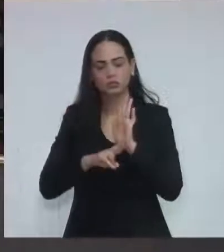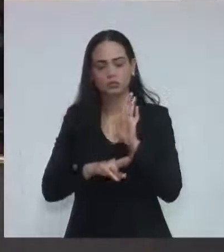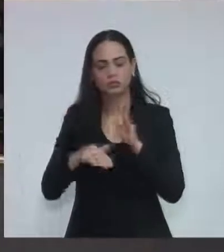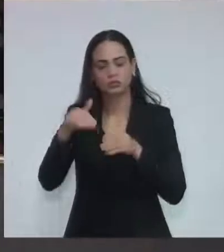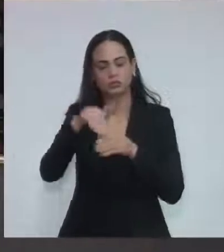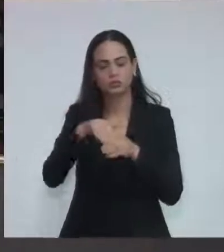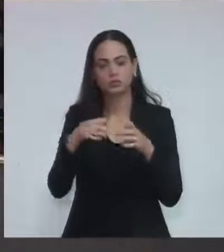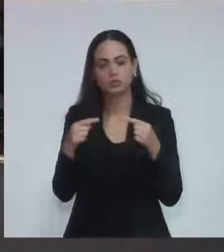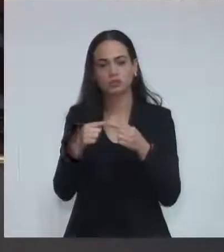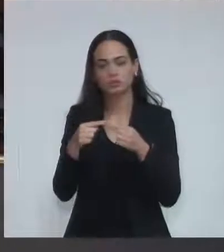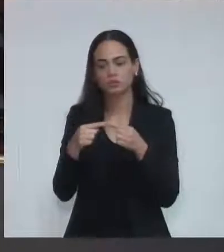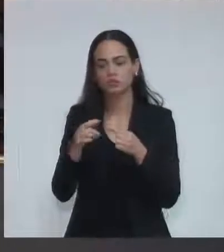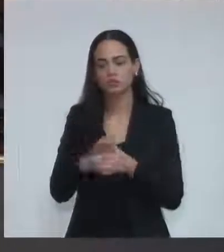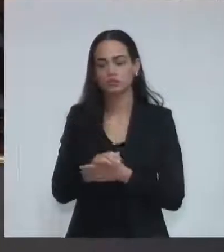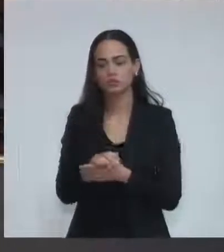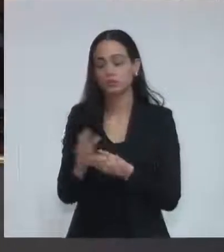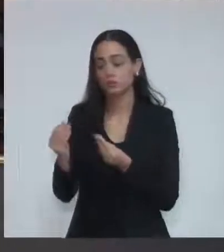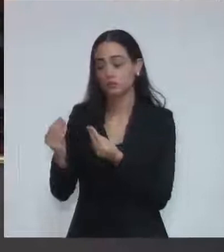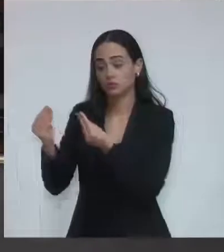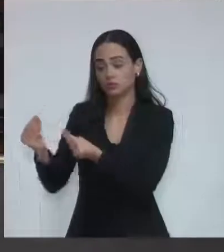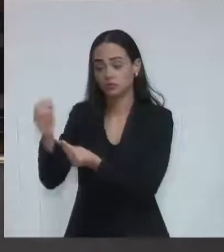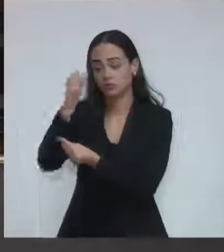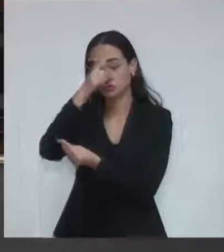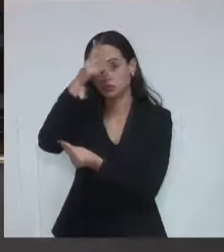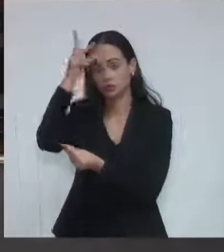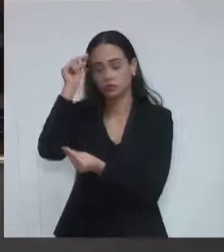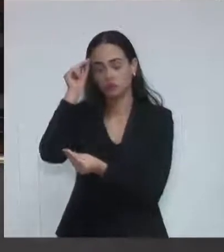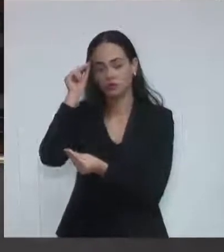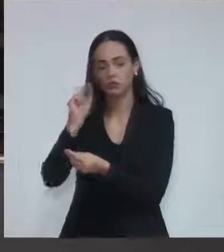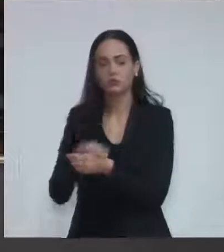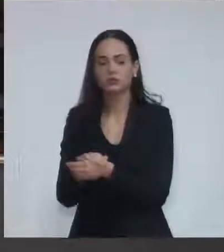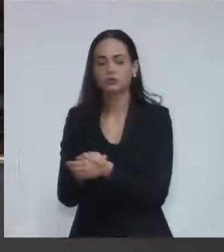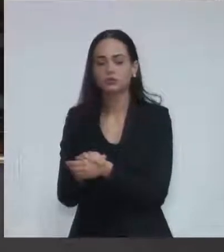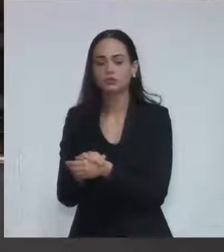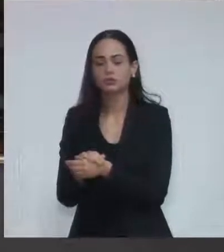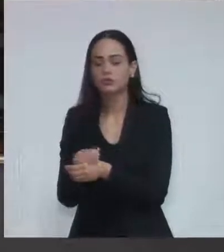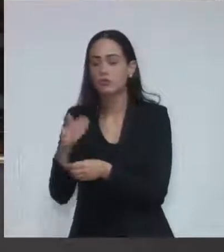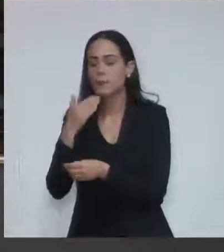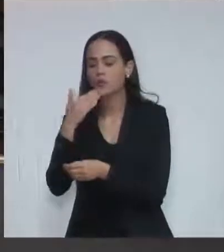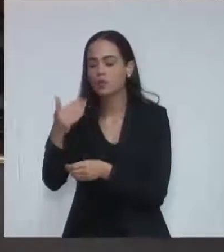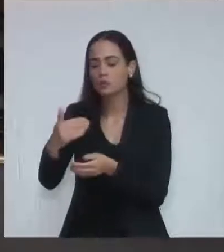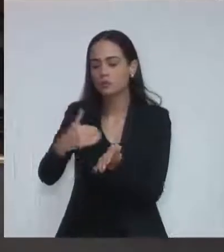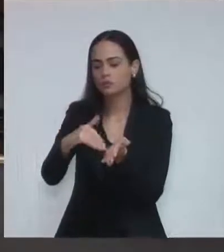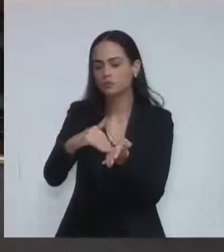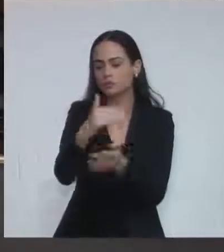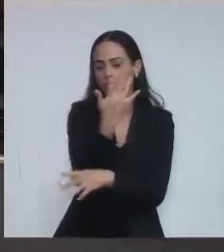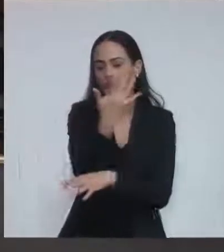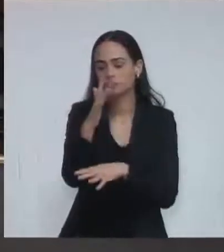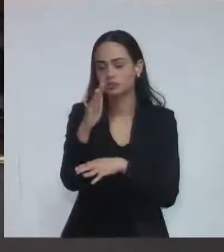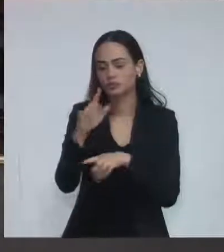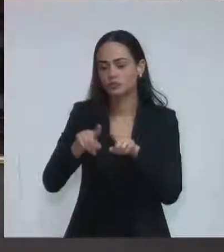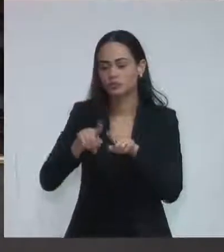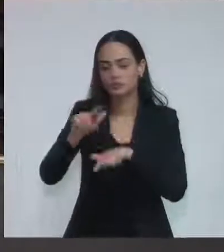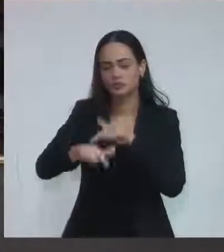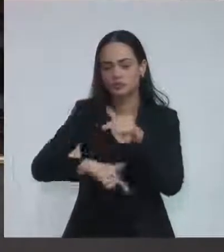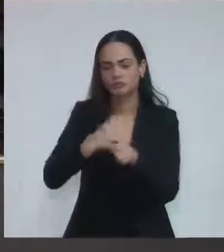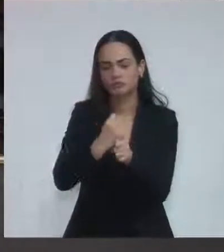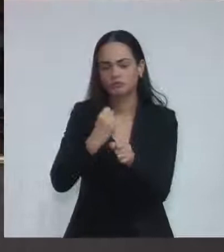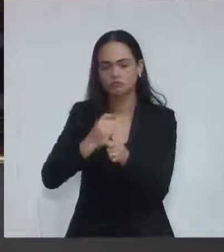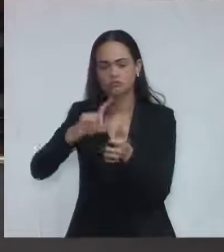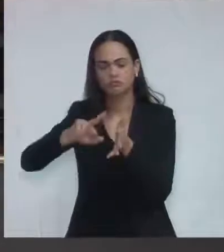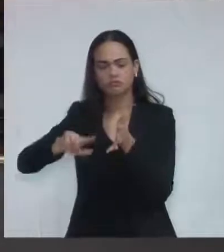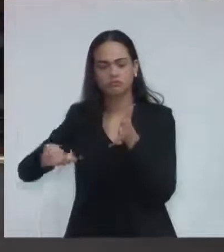prefeito municipal e os secretários municipais de Meio Ambiente, Urbanismo e Obras para que prestem informações sobre, com cópia de documentos,